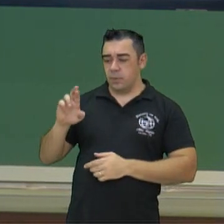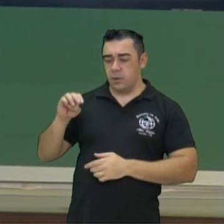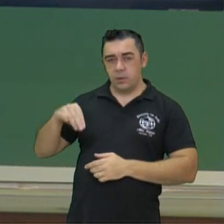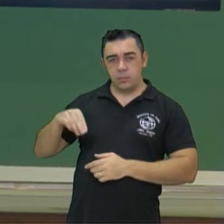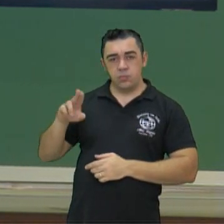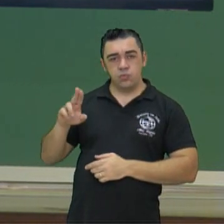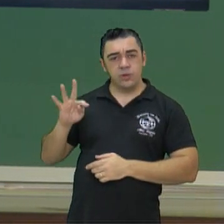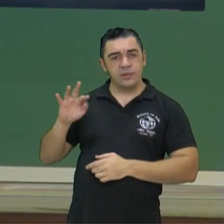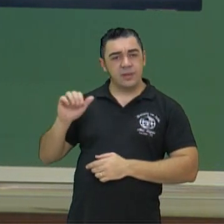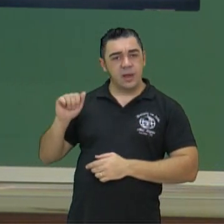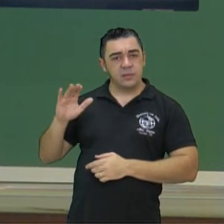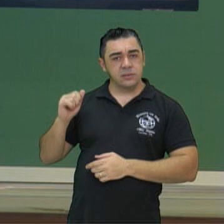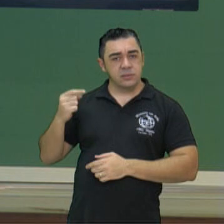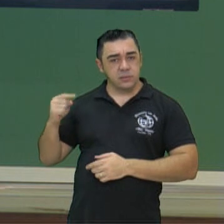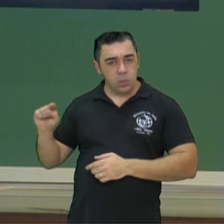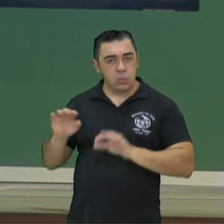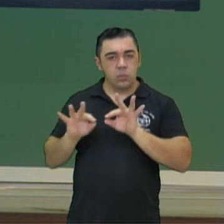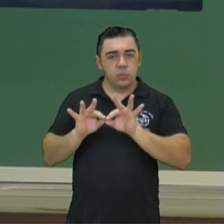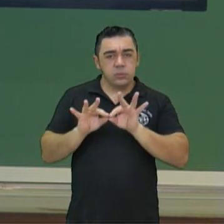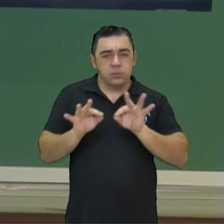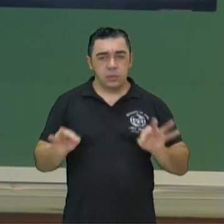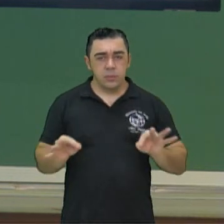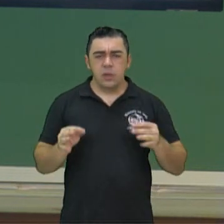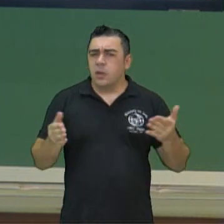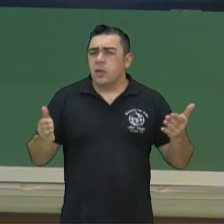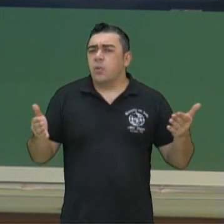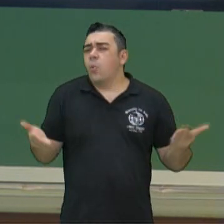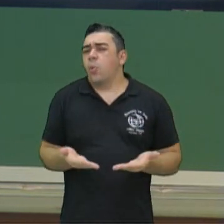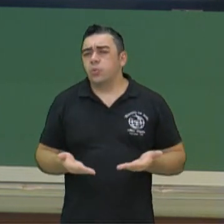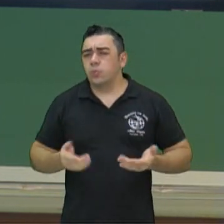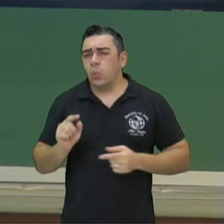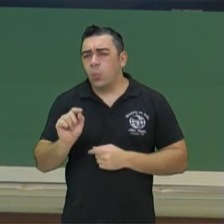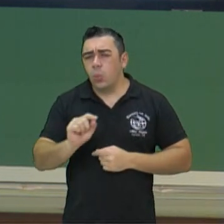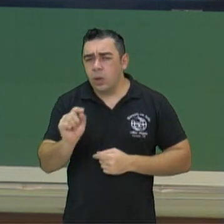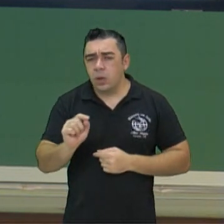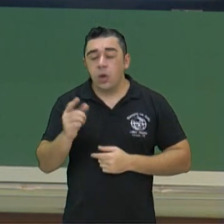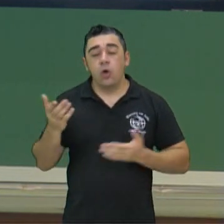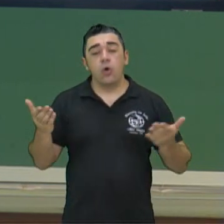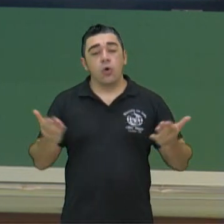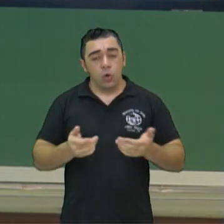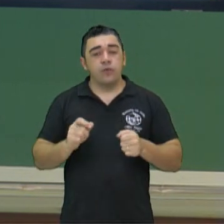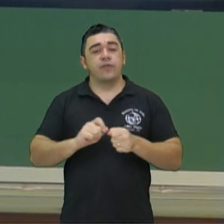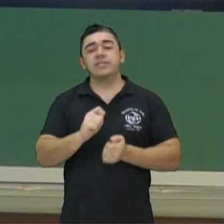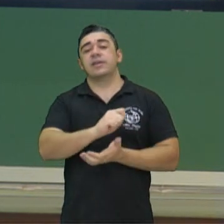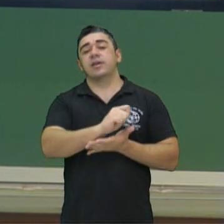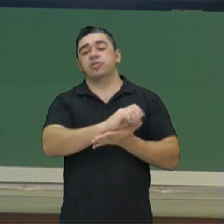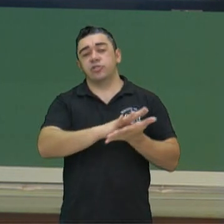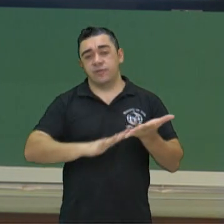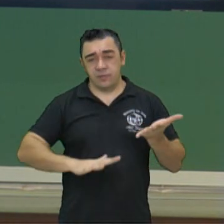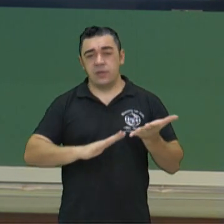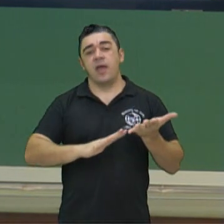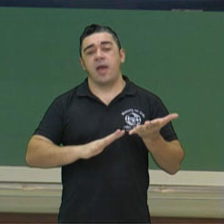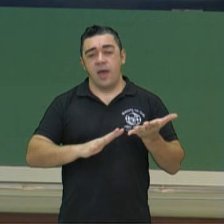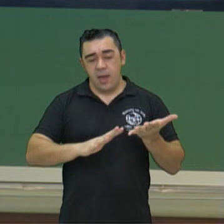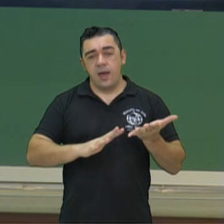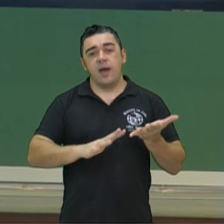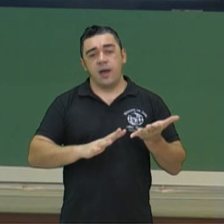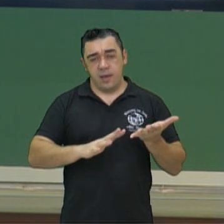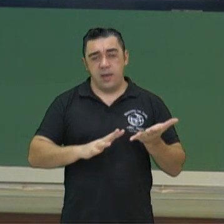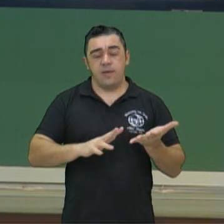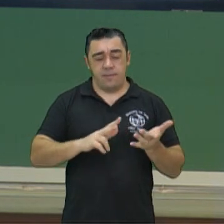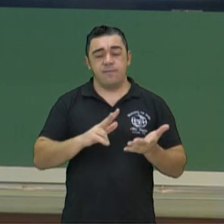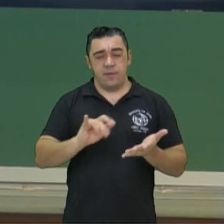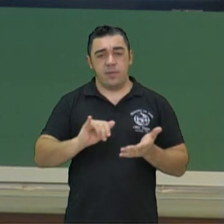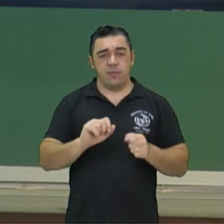E hoje, o que a gente vai ver hoje? Hoje a gente vai fazer resolução sobre permutação simples. A gente vai